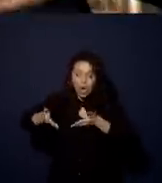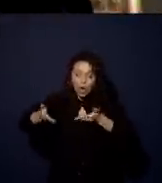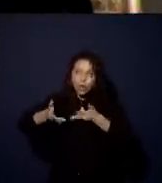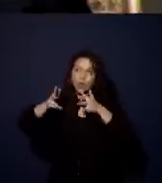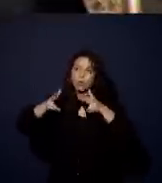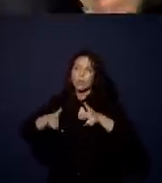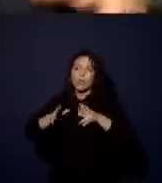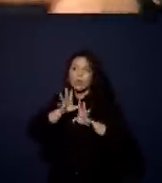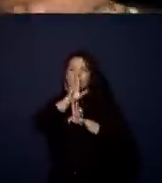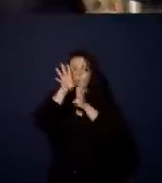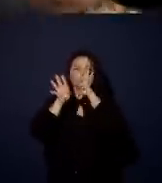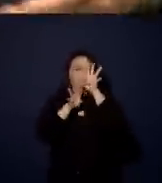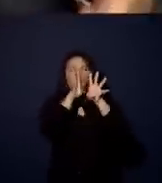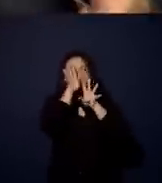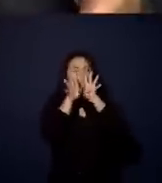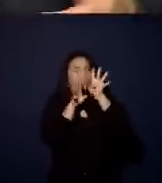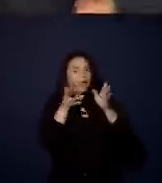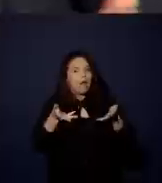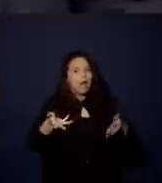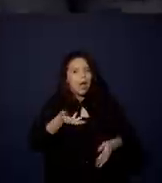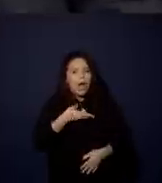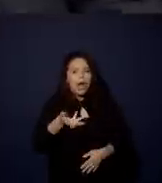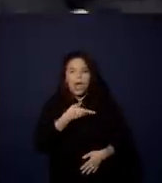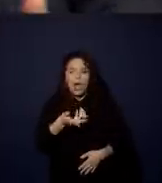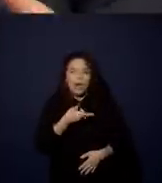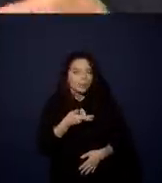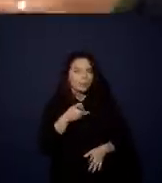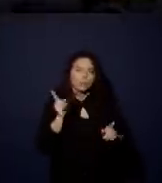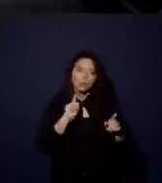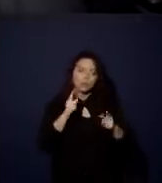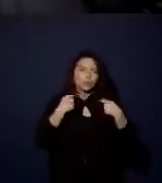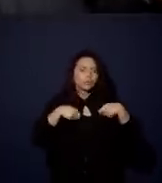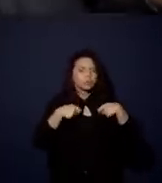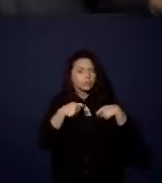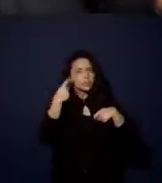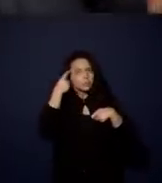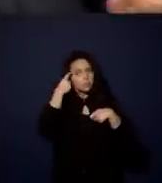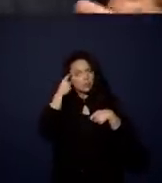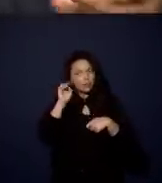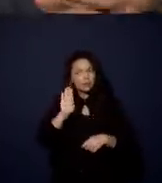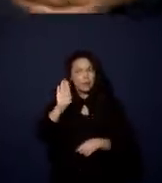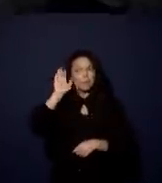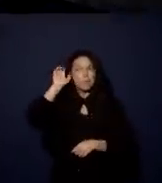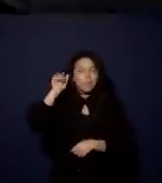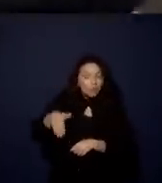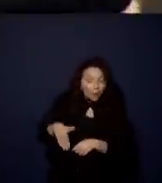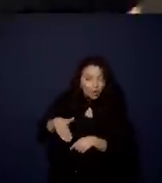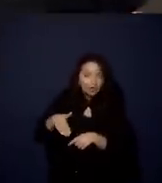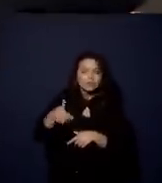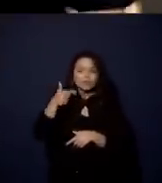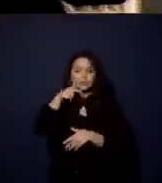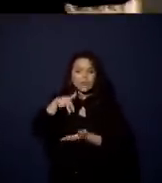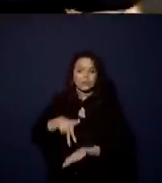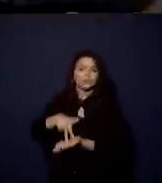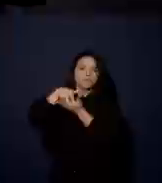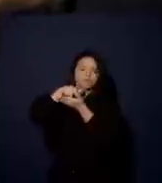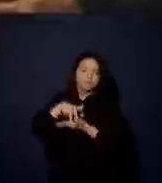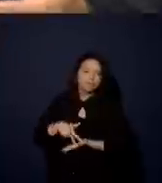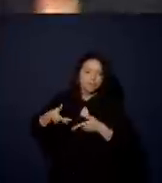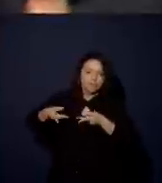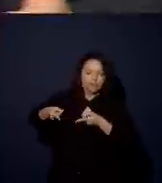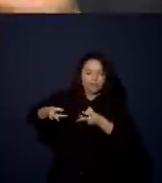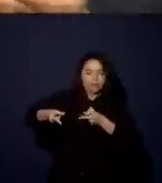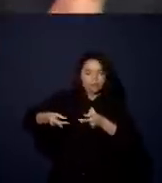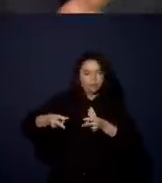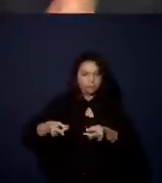loucura de maneira rápida que não seja sustentável acho que assim a gente viu um exemplo né o caso que